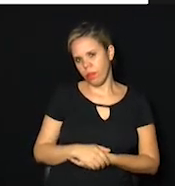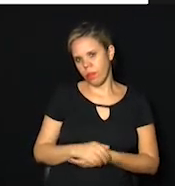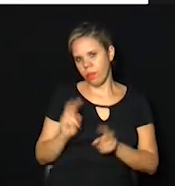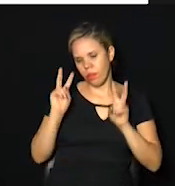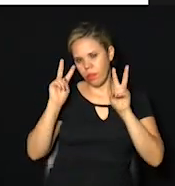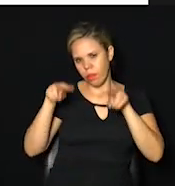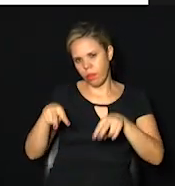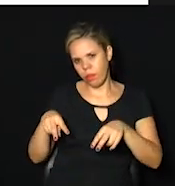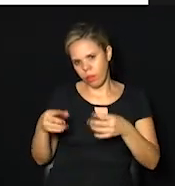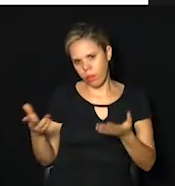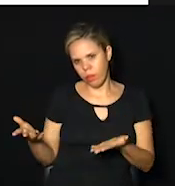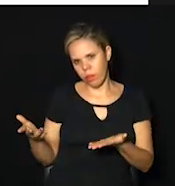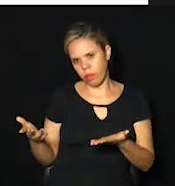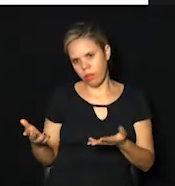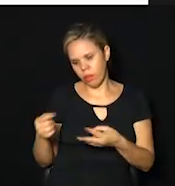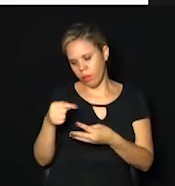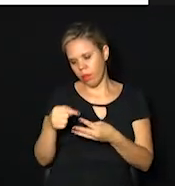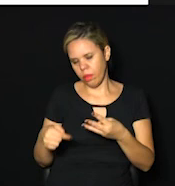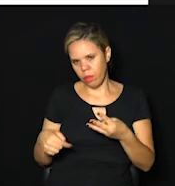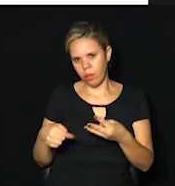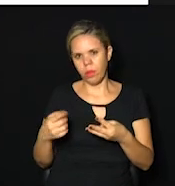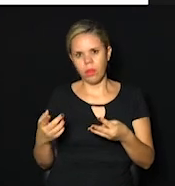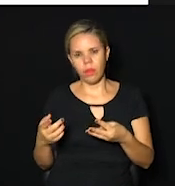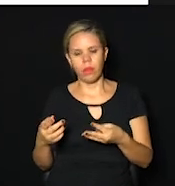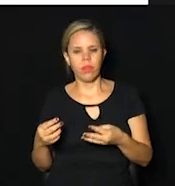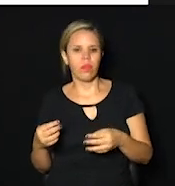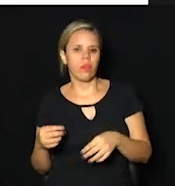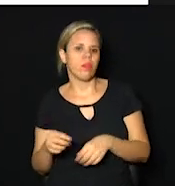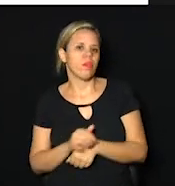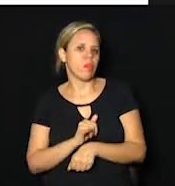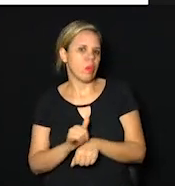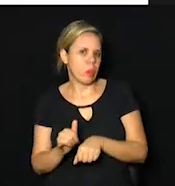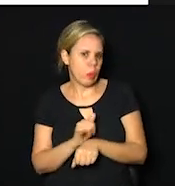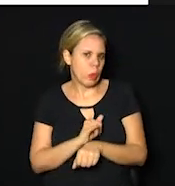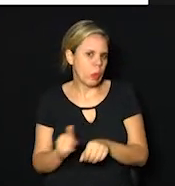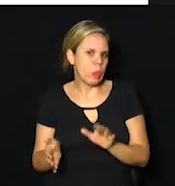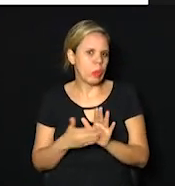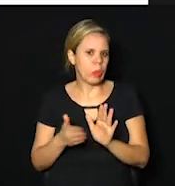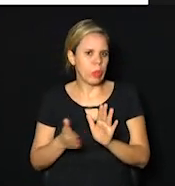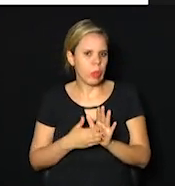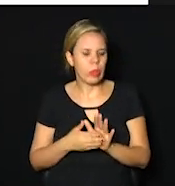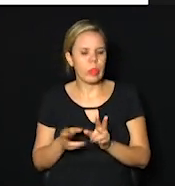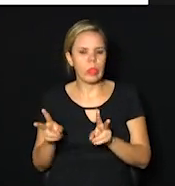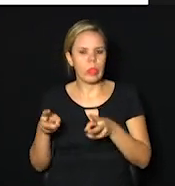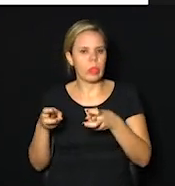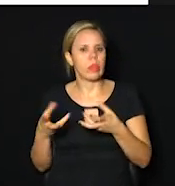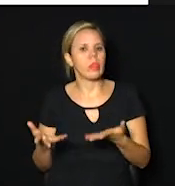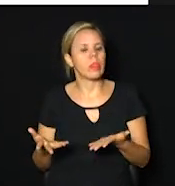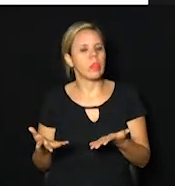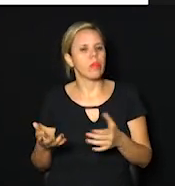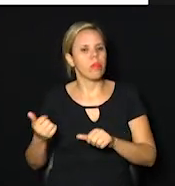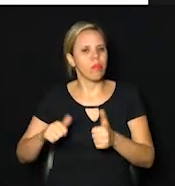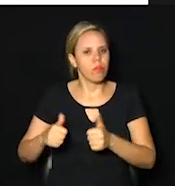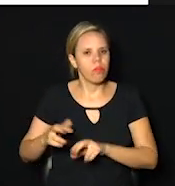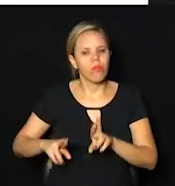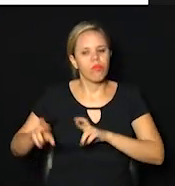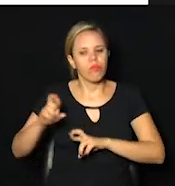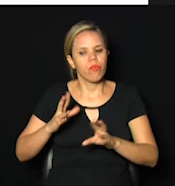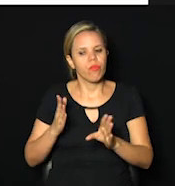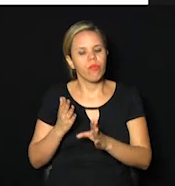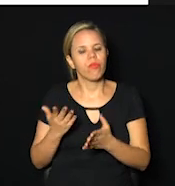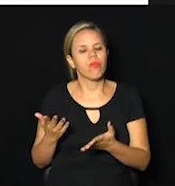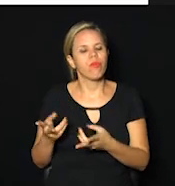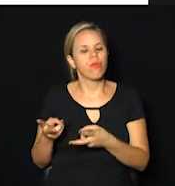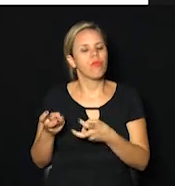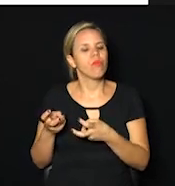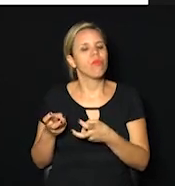esse trio, política, eleição e marketing, a partir da visão de que somente com análises, somente com